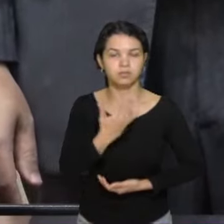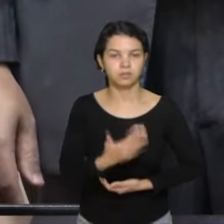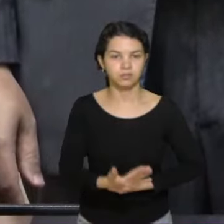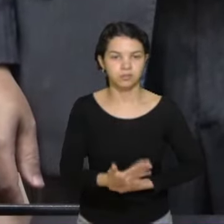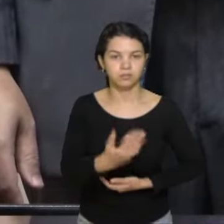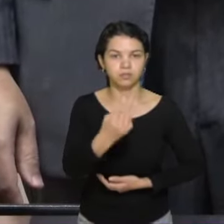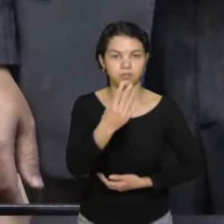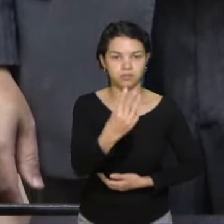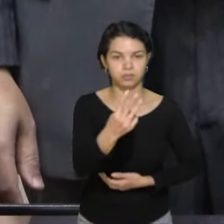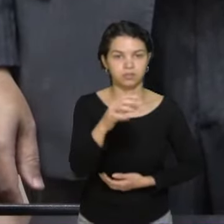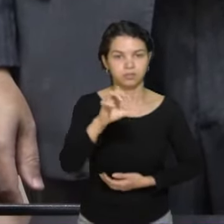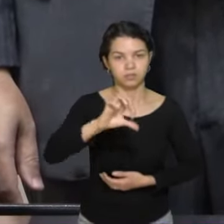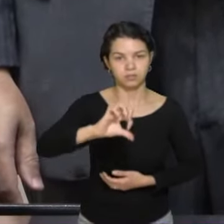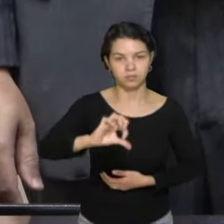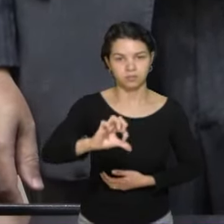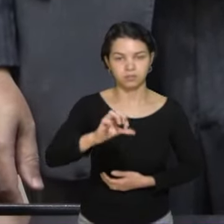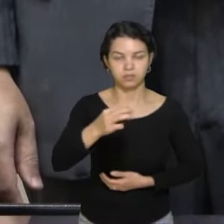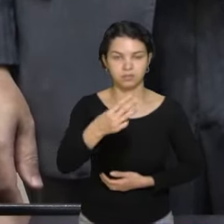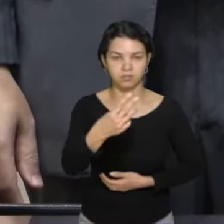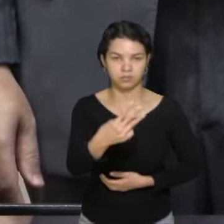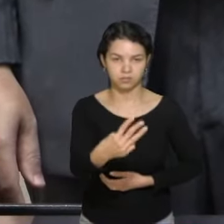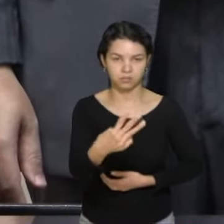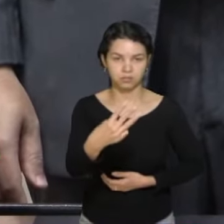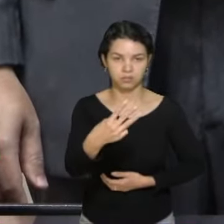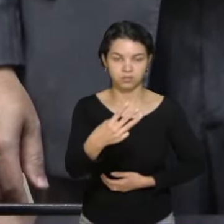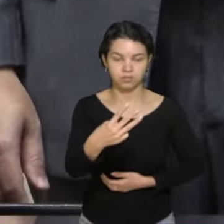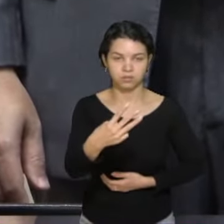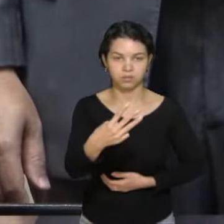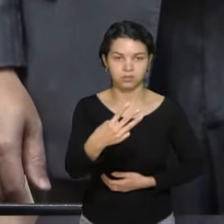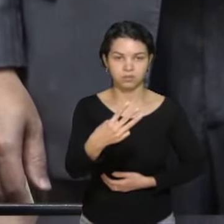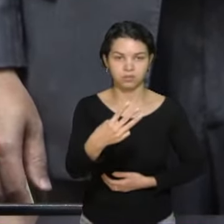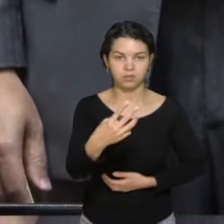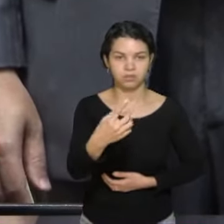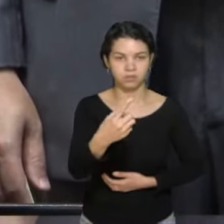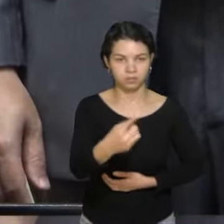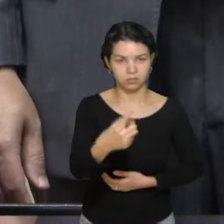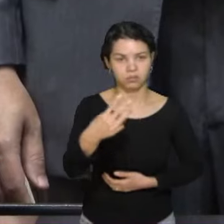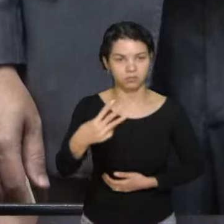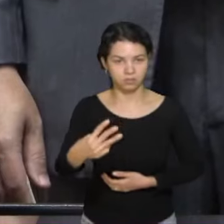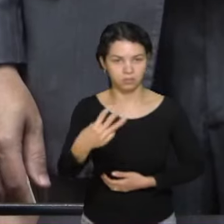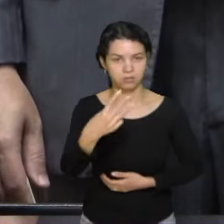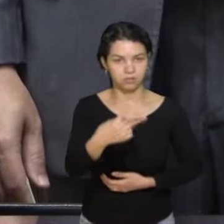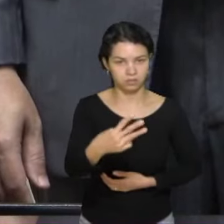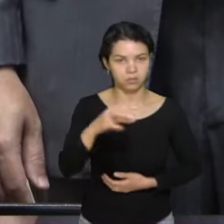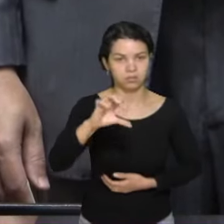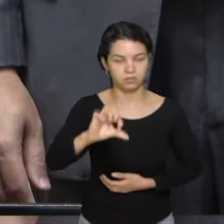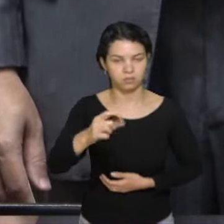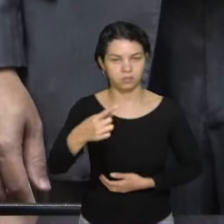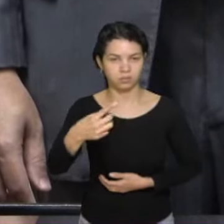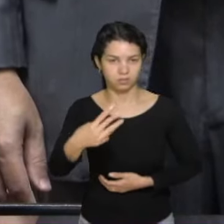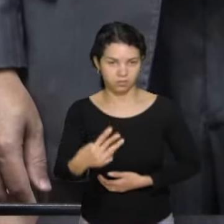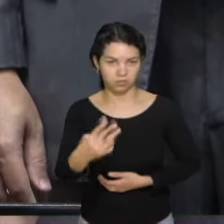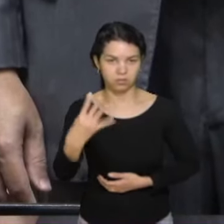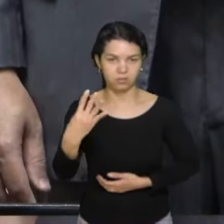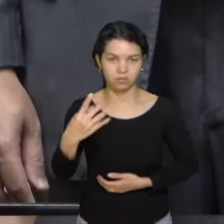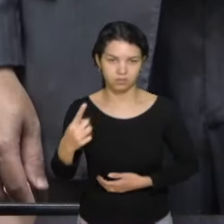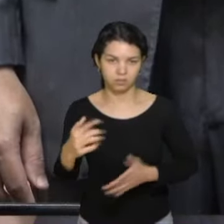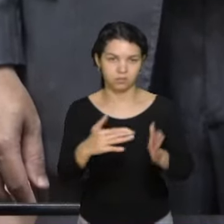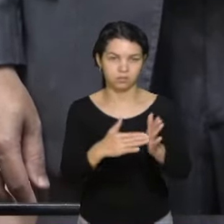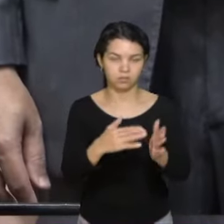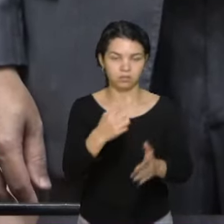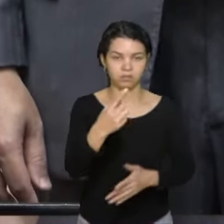1339, 1341 a 1350.